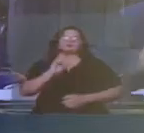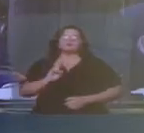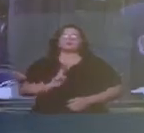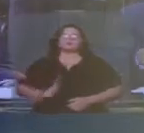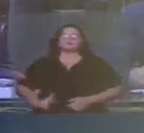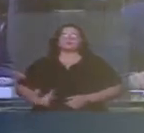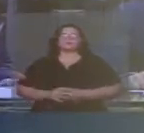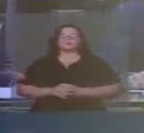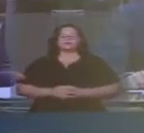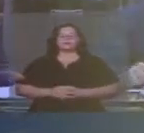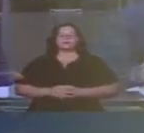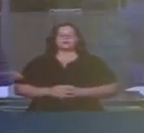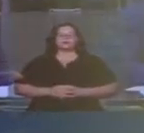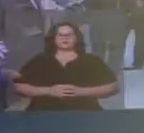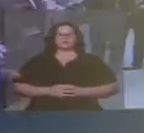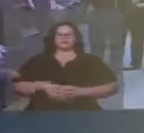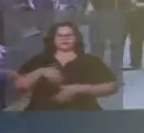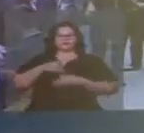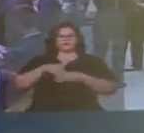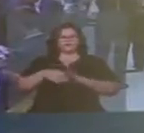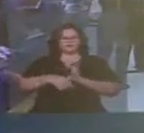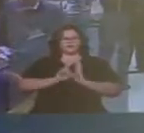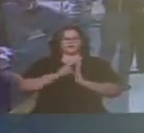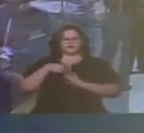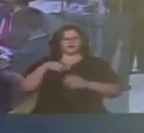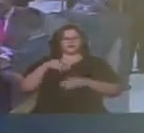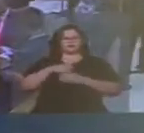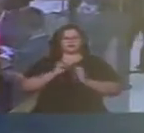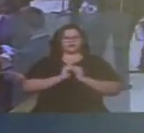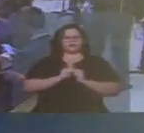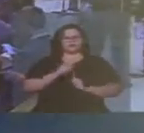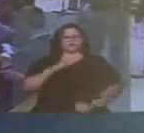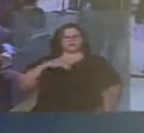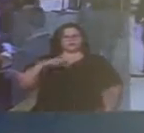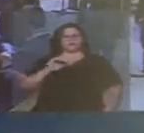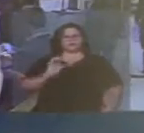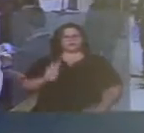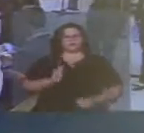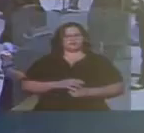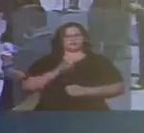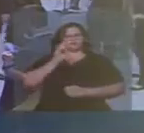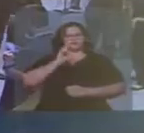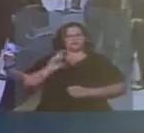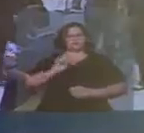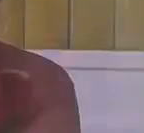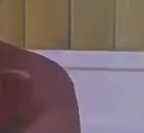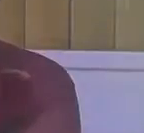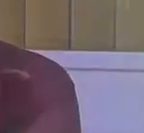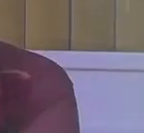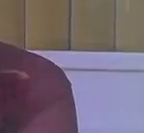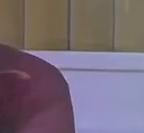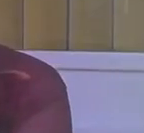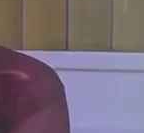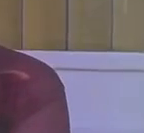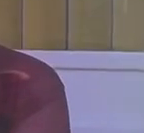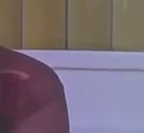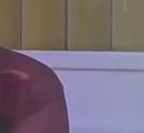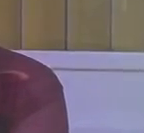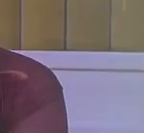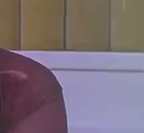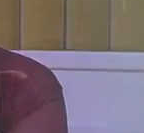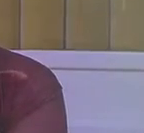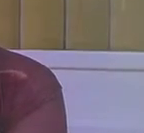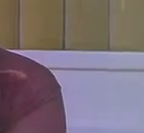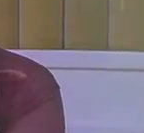da base aliada do governo, agora vai ser promulgada em sessão solene do Congresso Nacional. E a criação do